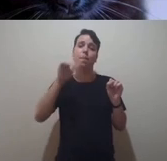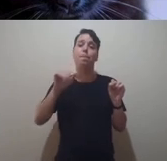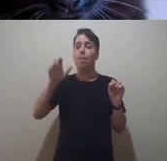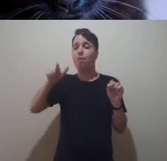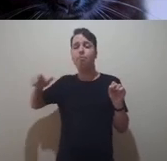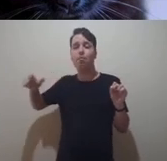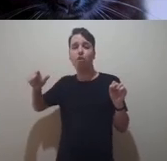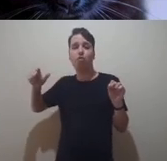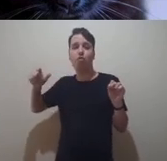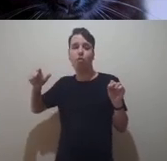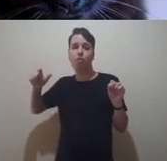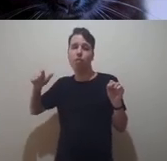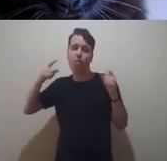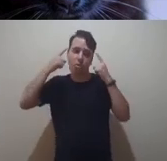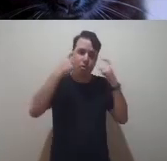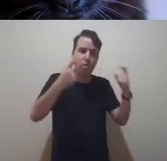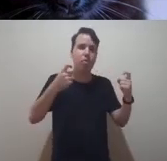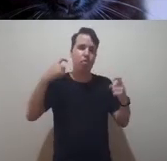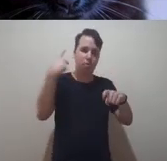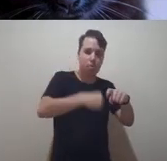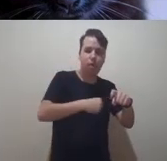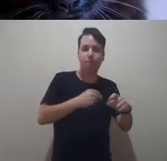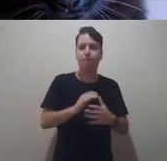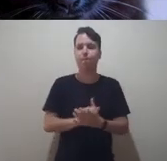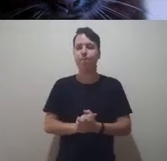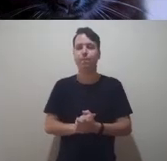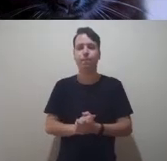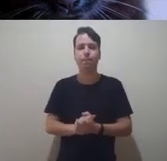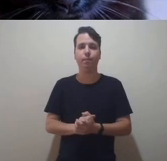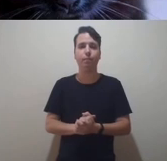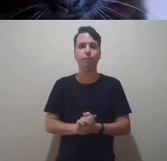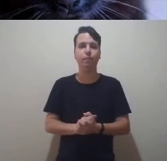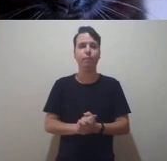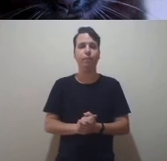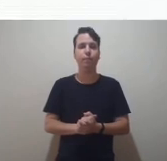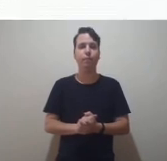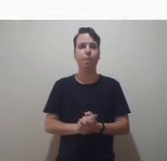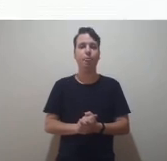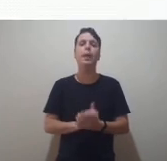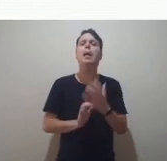estar mais suscetíveis a pessoas que venham a maltratá-los.